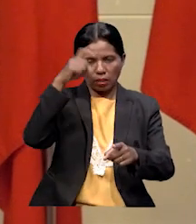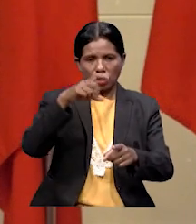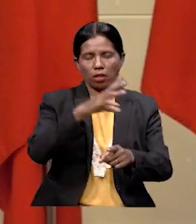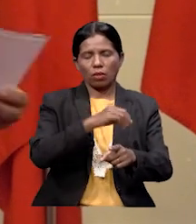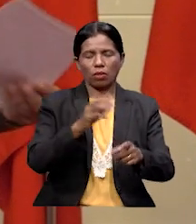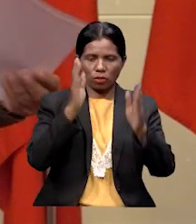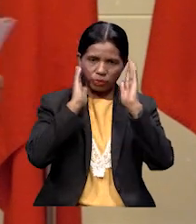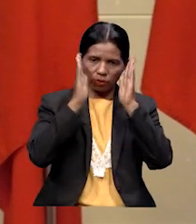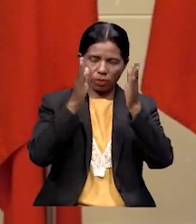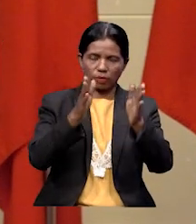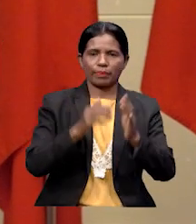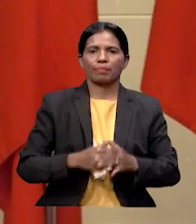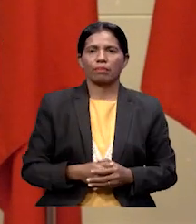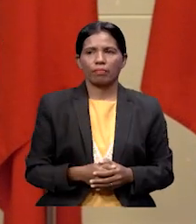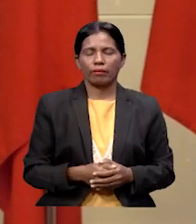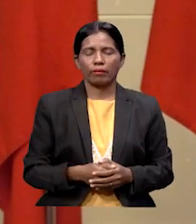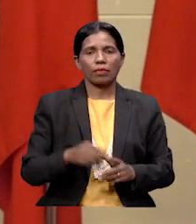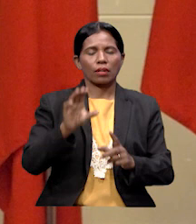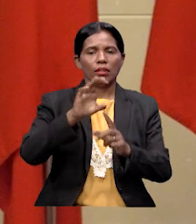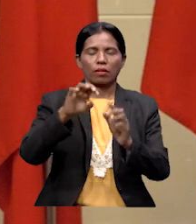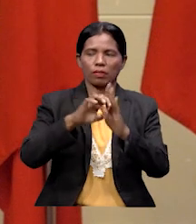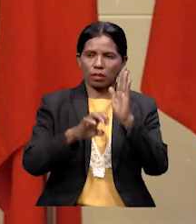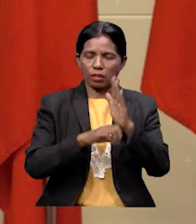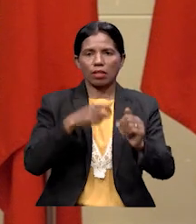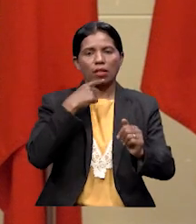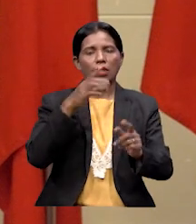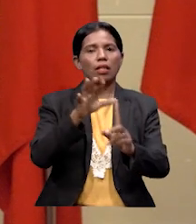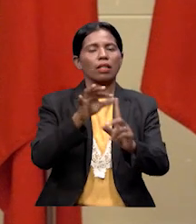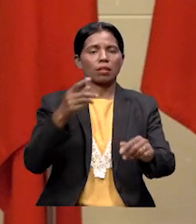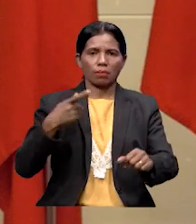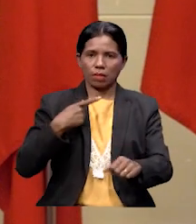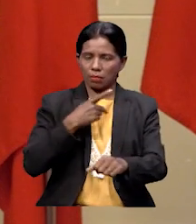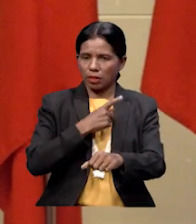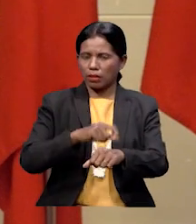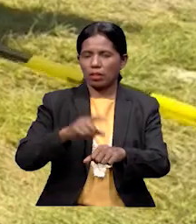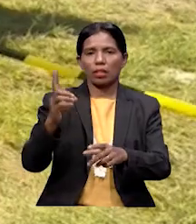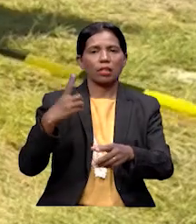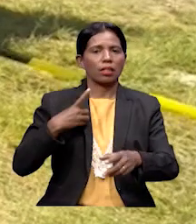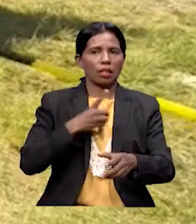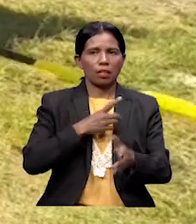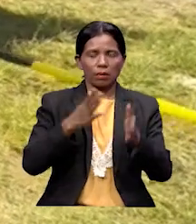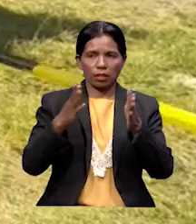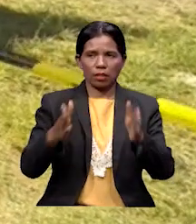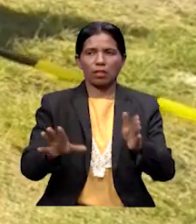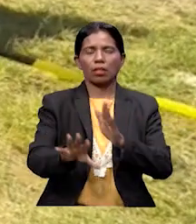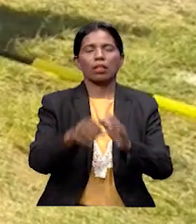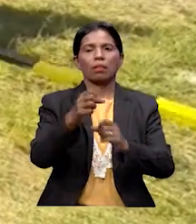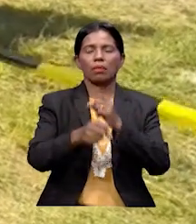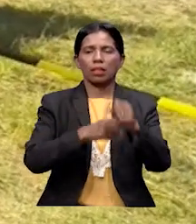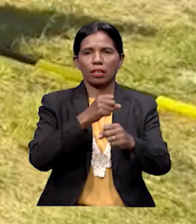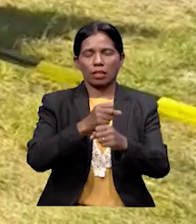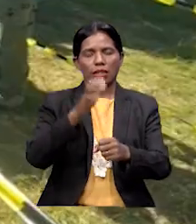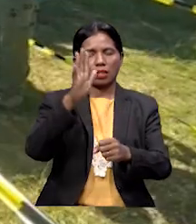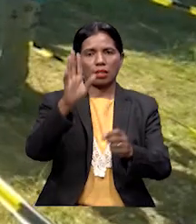seriedade. Sef Estado hatutan eleição parlamentar ne deputado sira candidatura ba mandato tinan lima ho